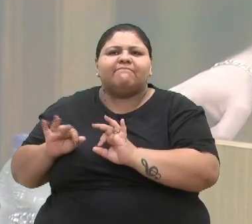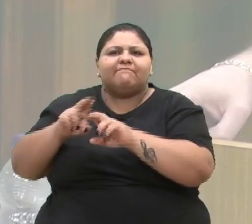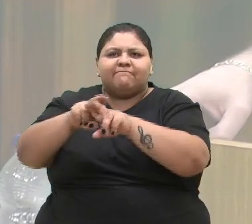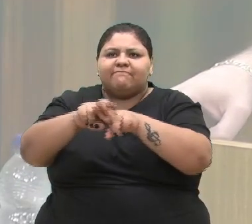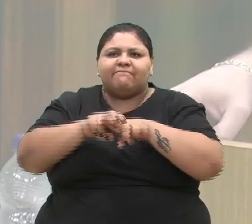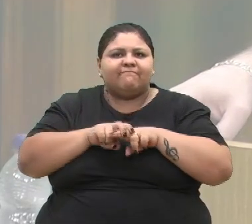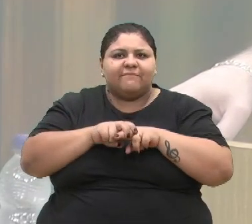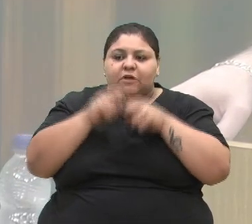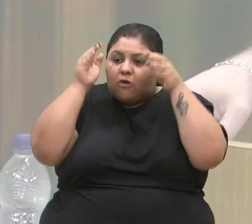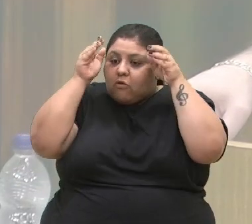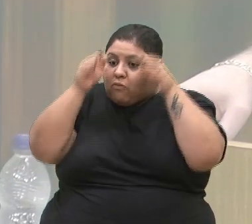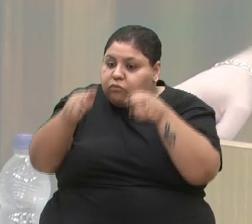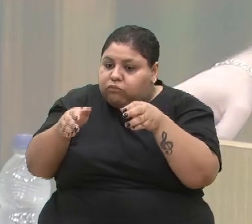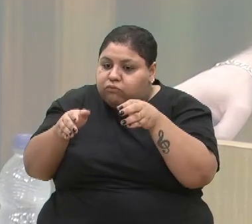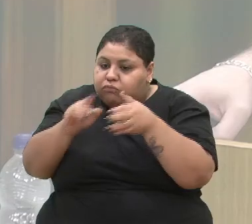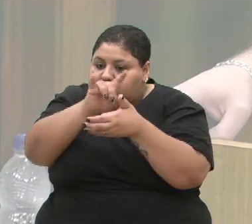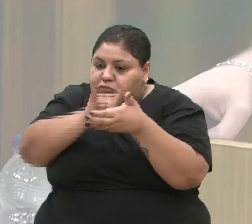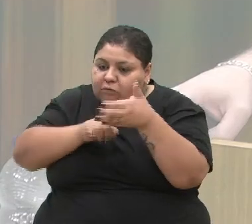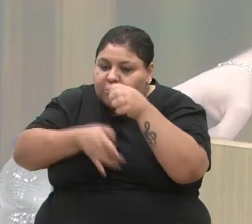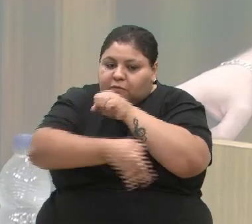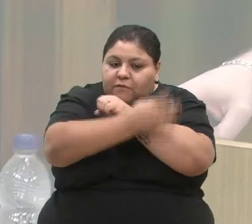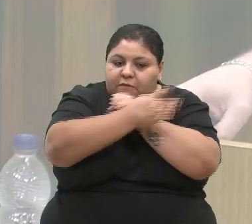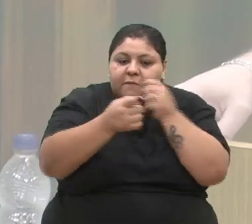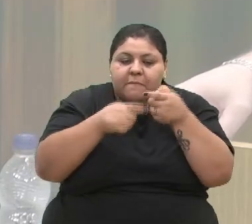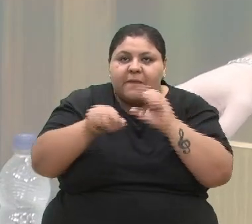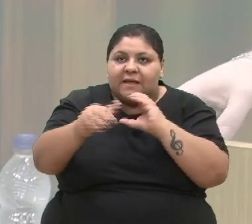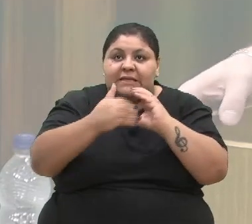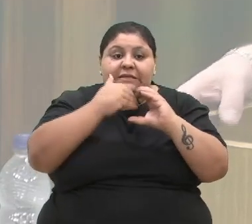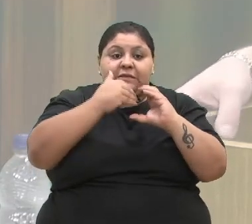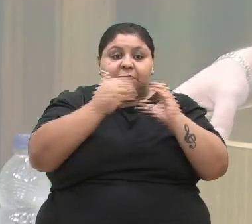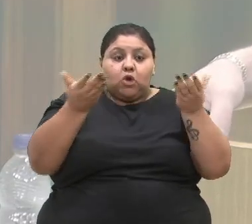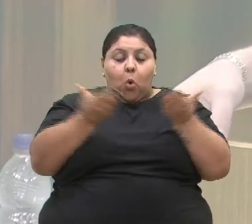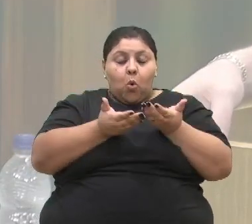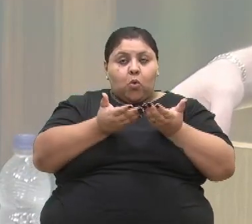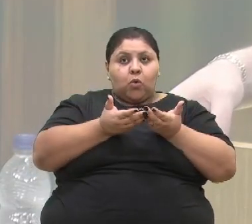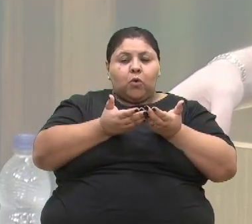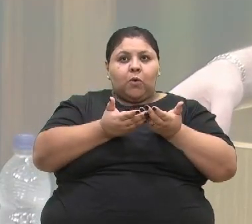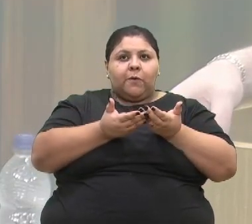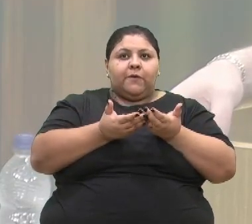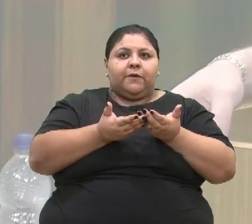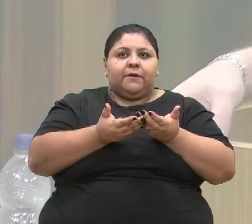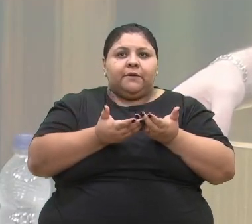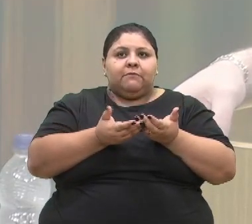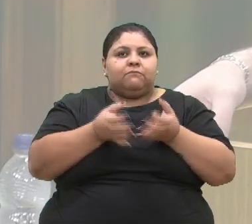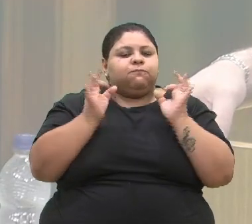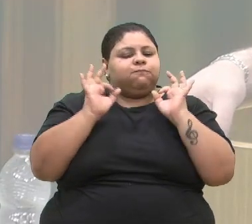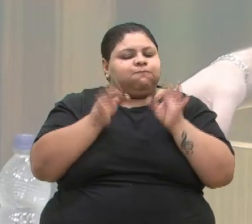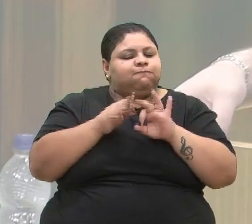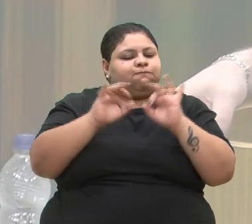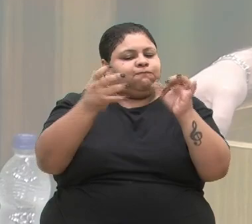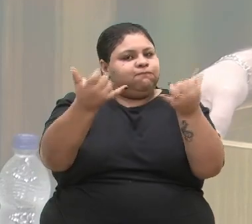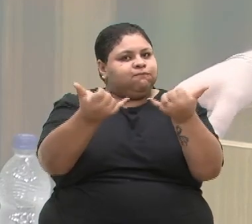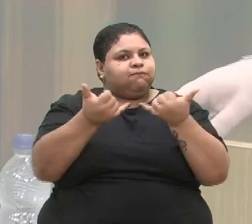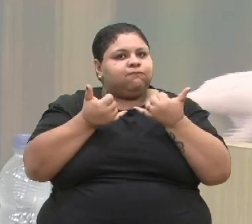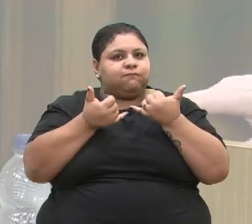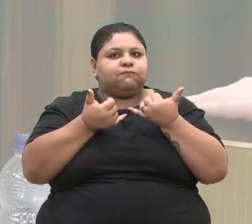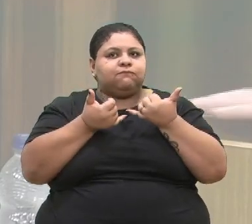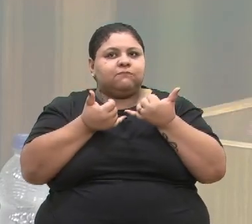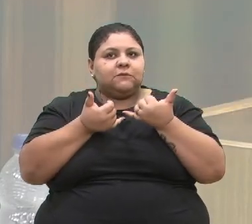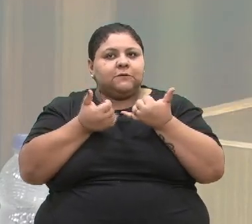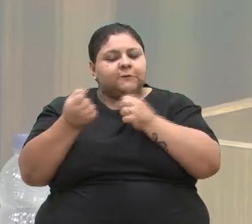vou focar também no relatório da viagem hoje, mas recebi hoje pela manhã uma excelente notícia, que foi um